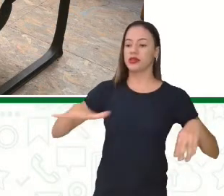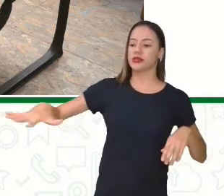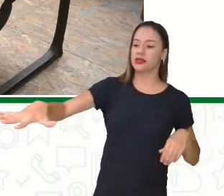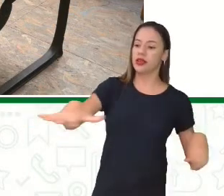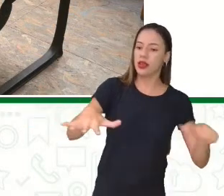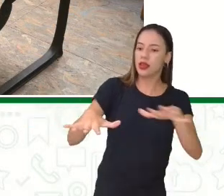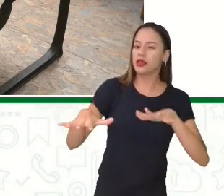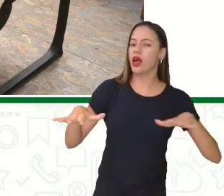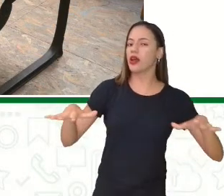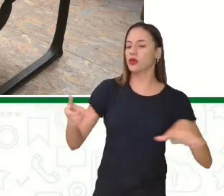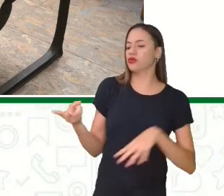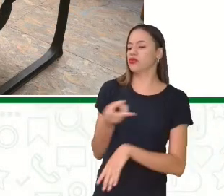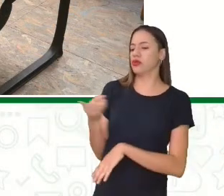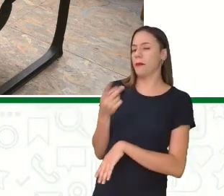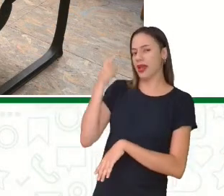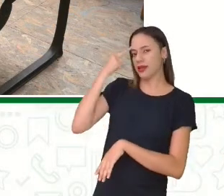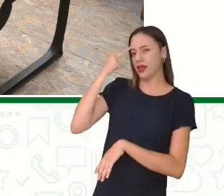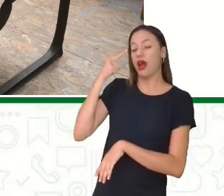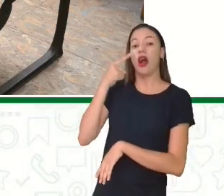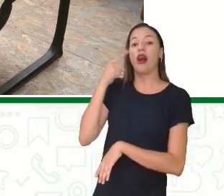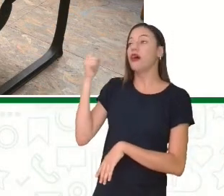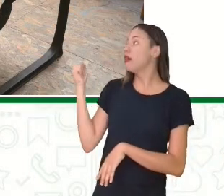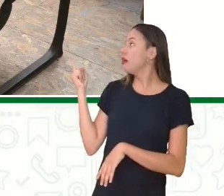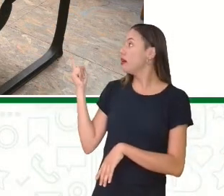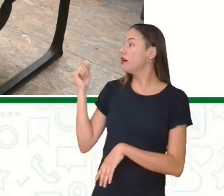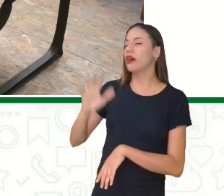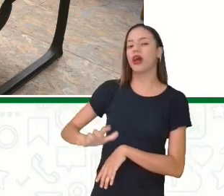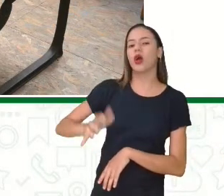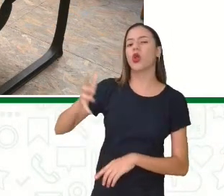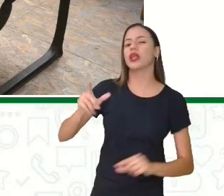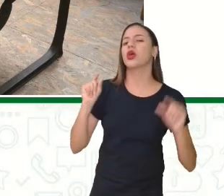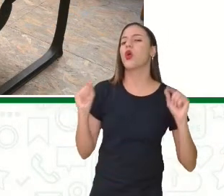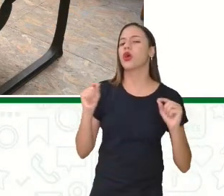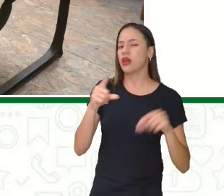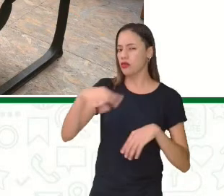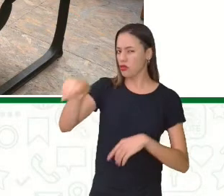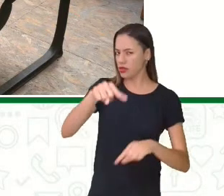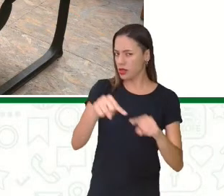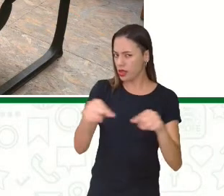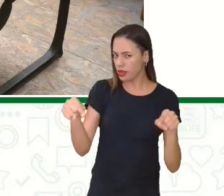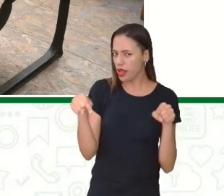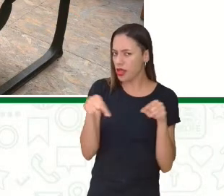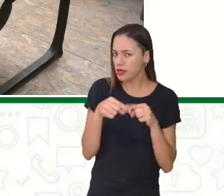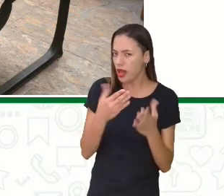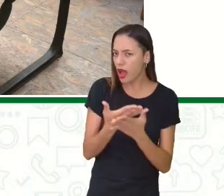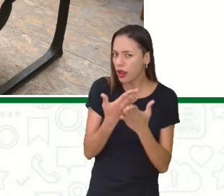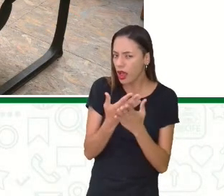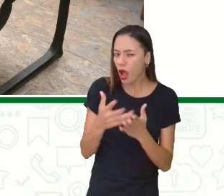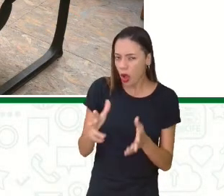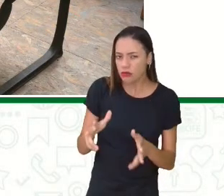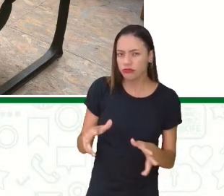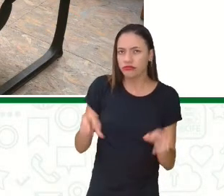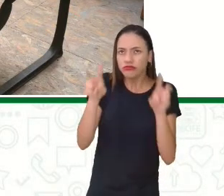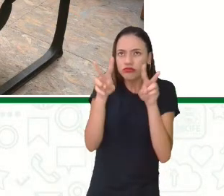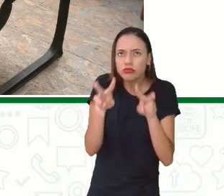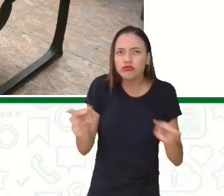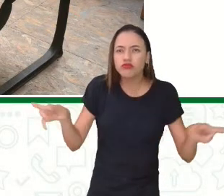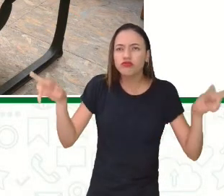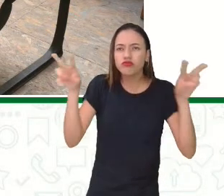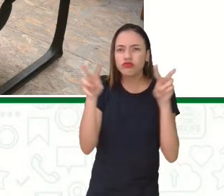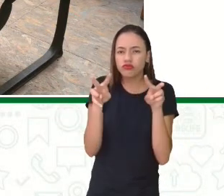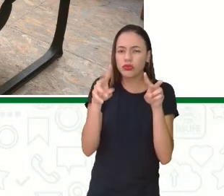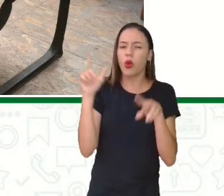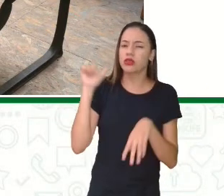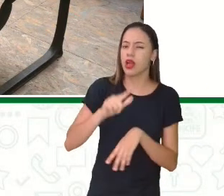acontecer nesse cenário? Será que o pessoal aí na sala tá lendo isso? Não, eu Consegue? acho que estão.